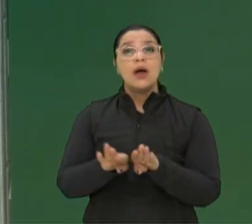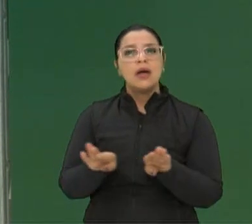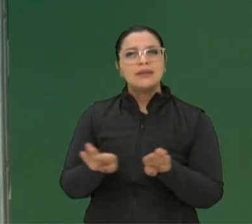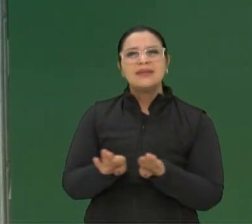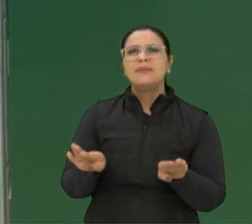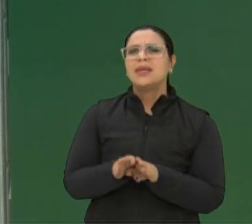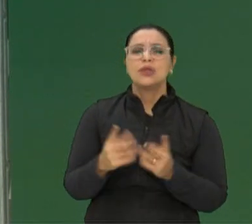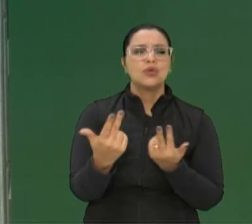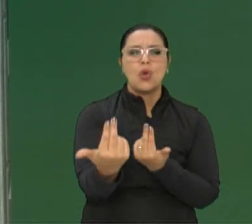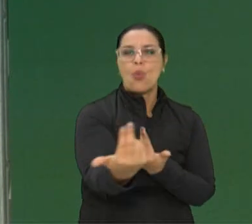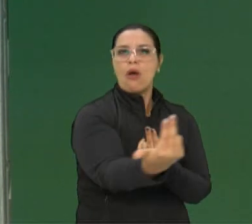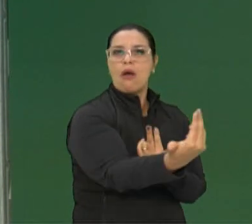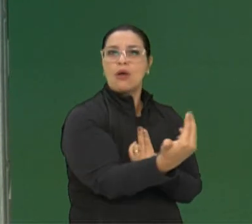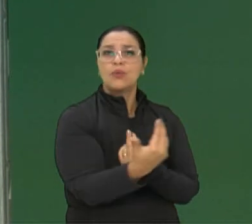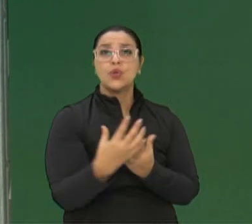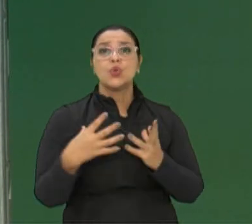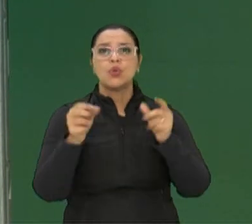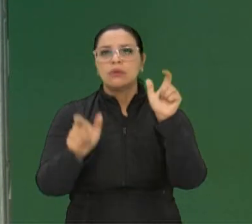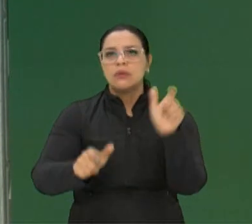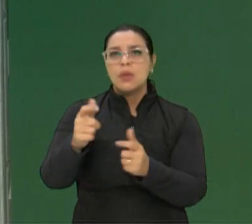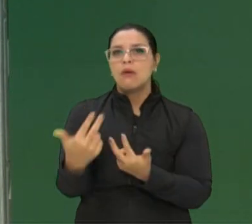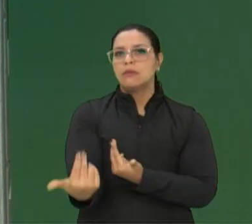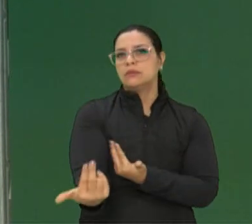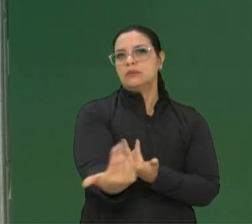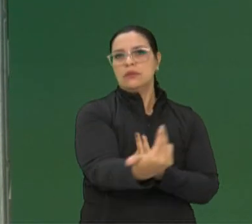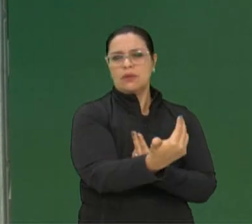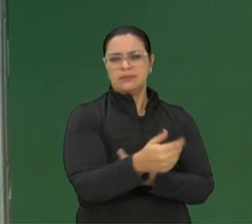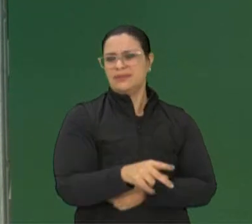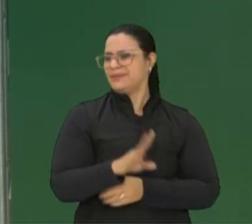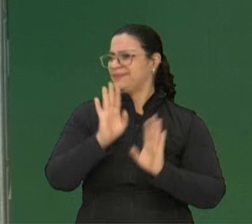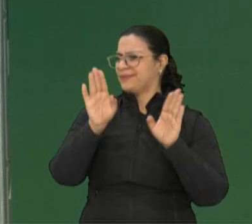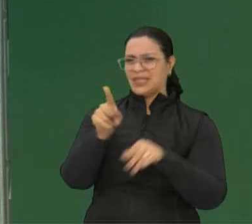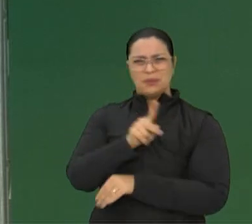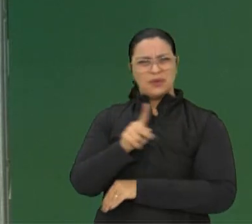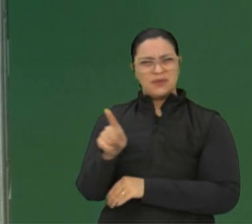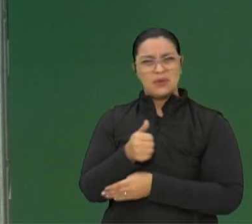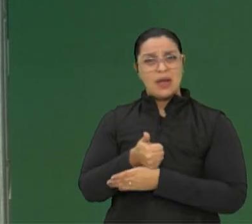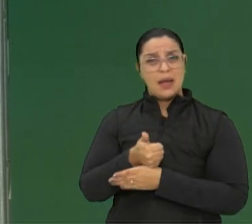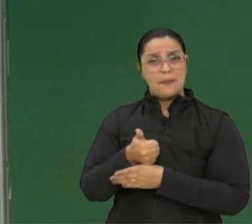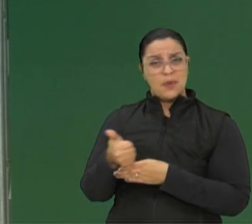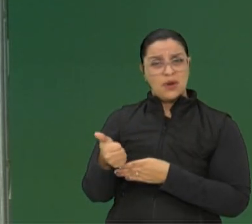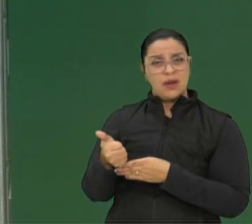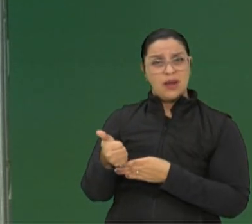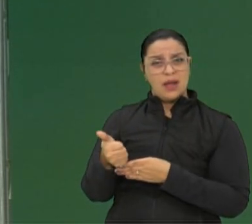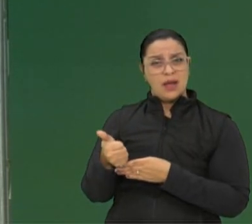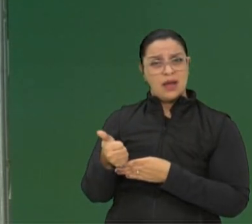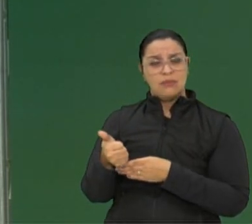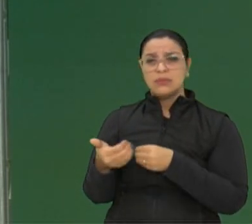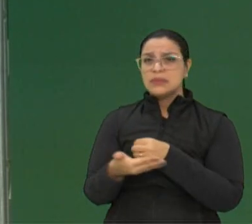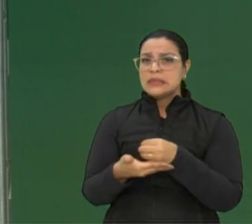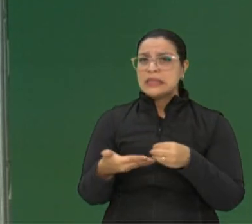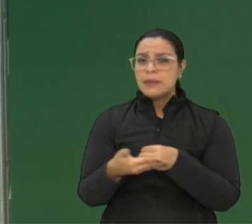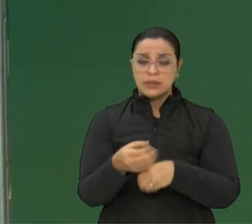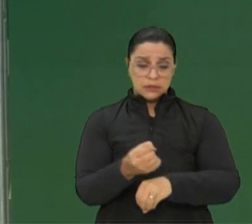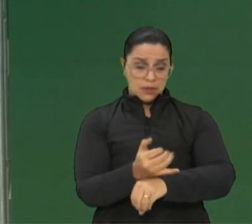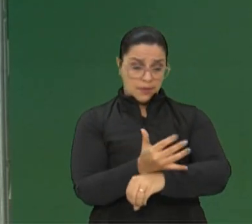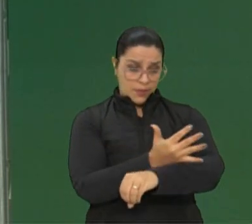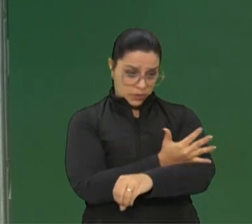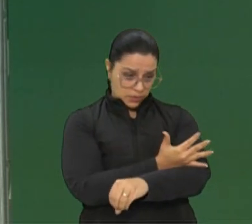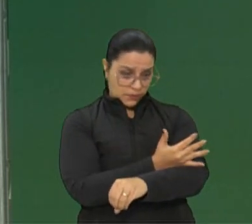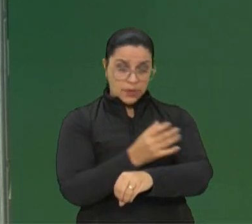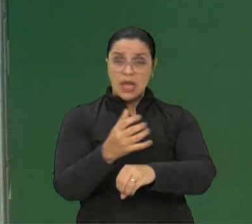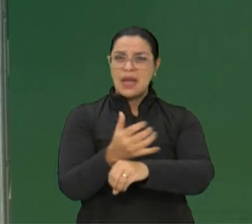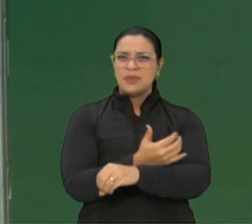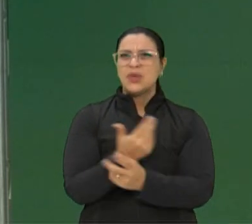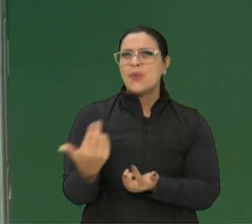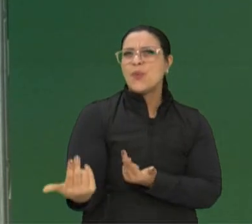mesmas paixões. Tá? Você pode dizer, né, se professor, a moral se funda na paixão, na emoção. E a emoção é